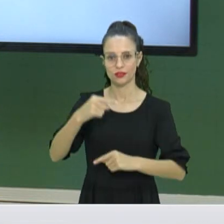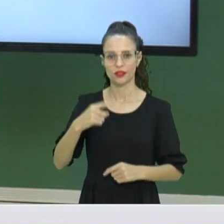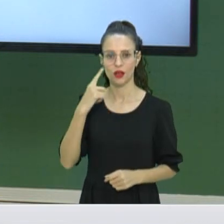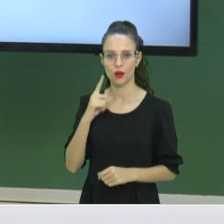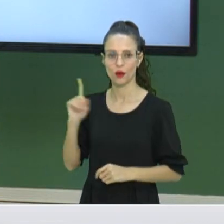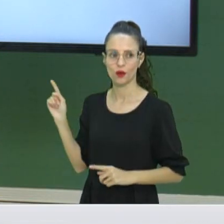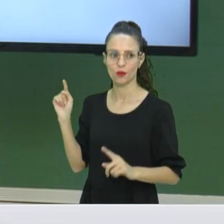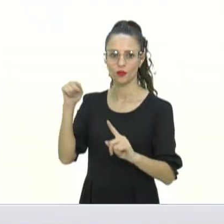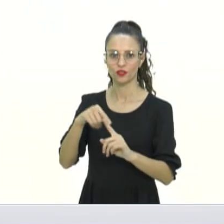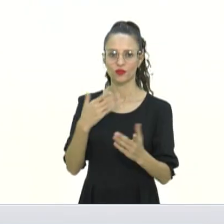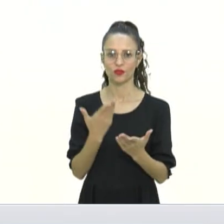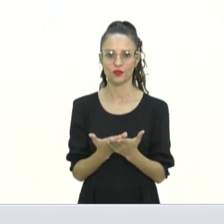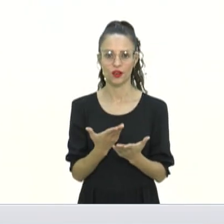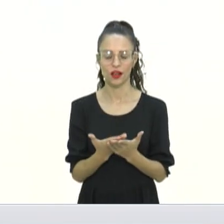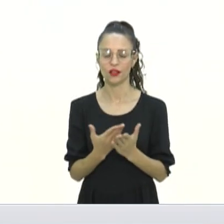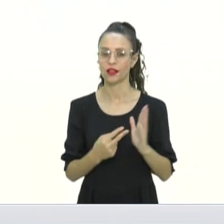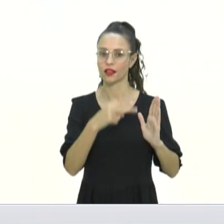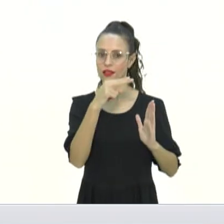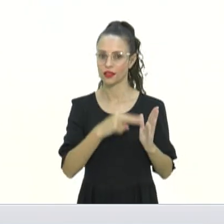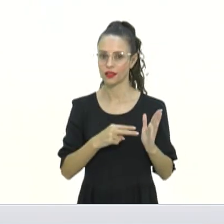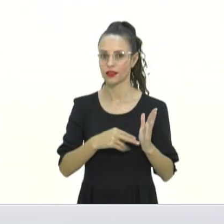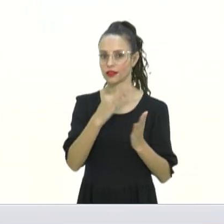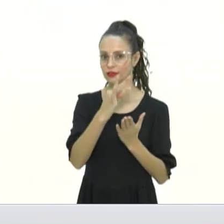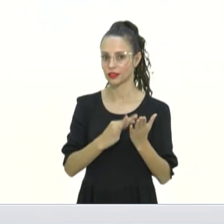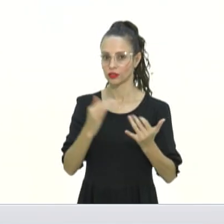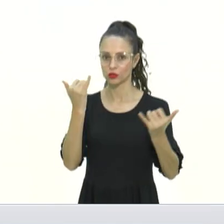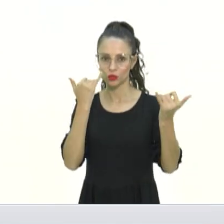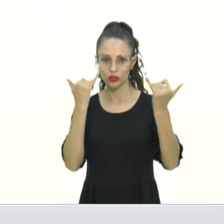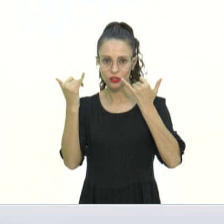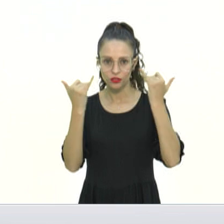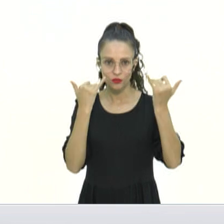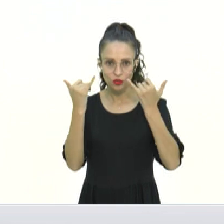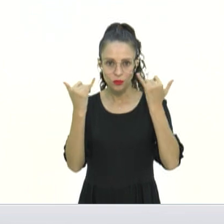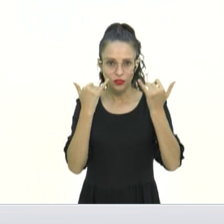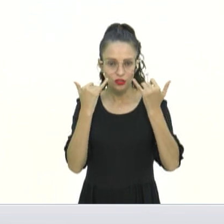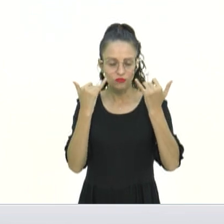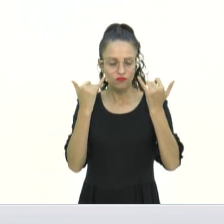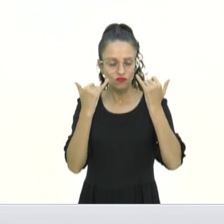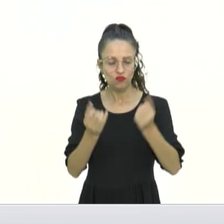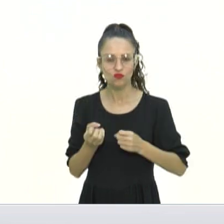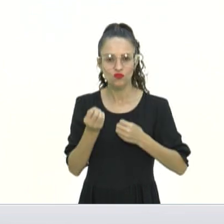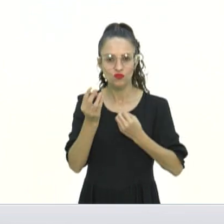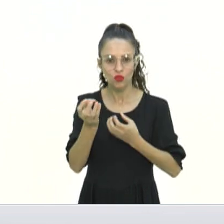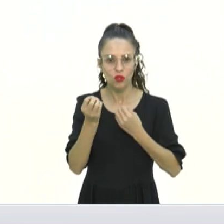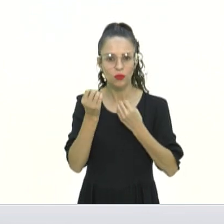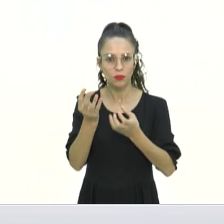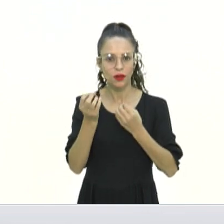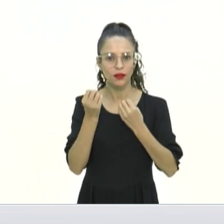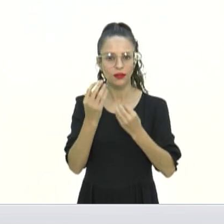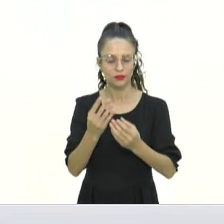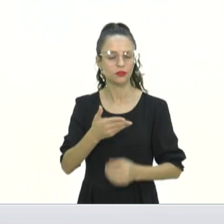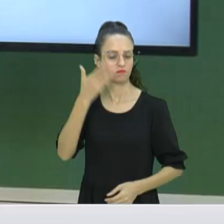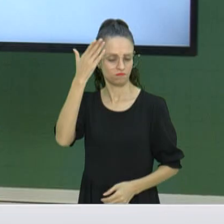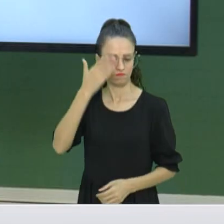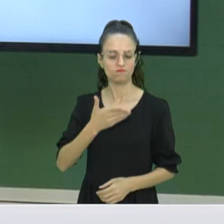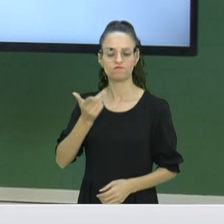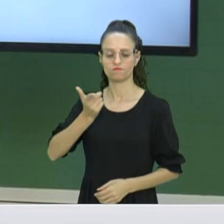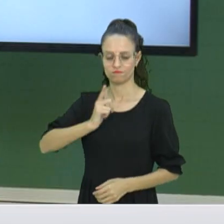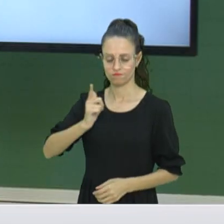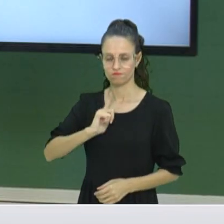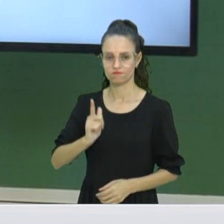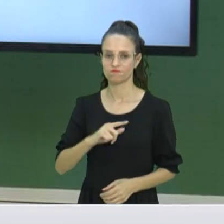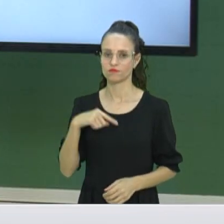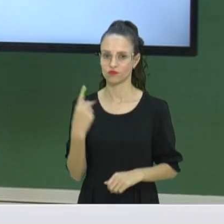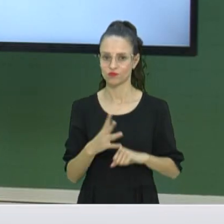os objetivos da nossa aula. Ler texto informativo, então é tudo informação, é coisa comprovada e que nós vamos